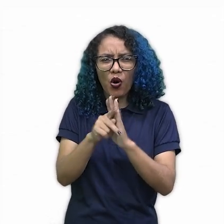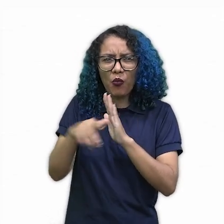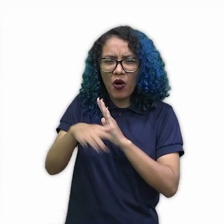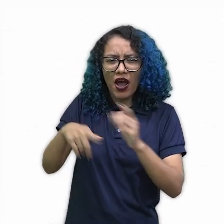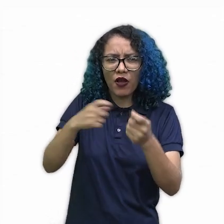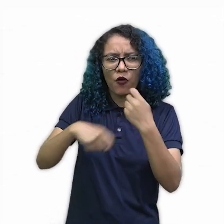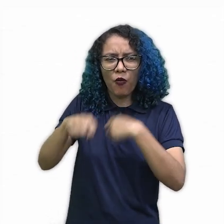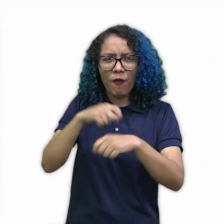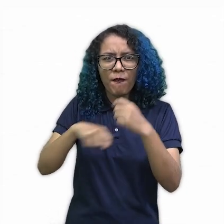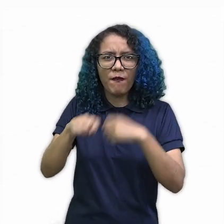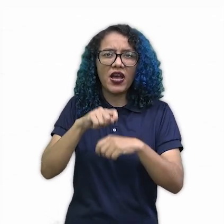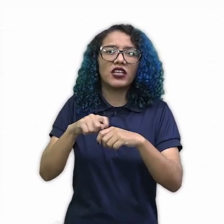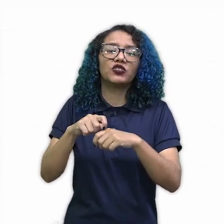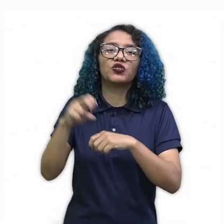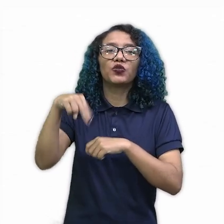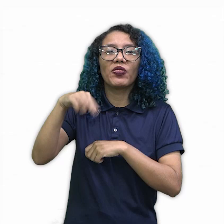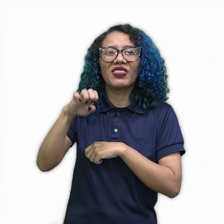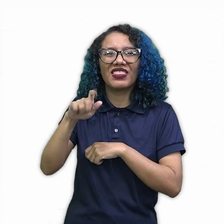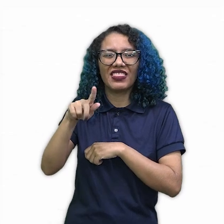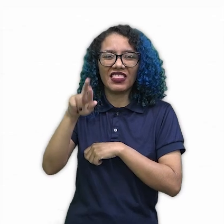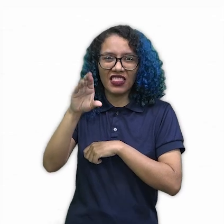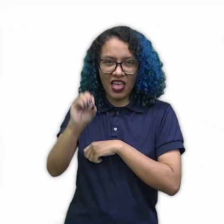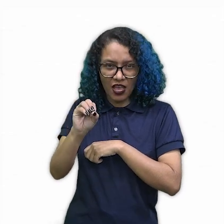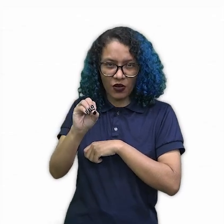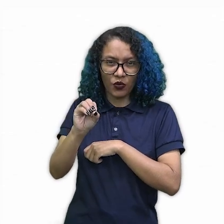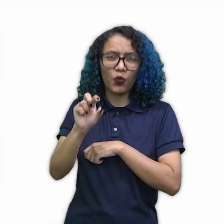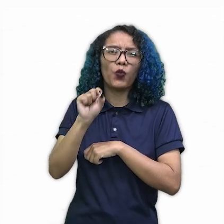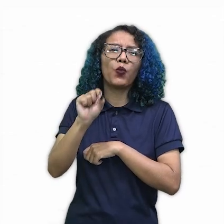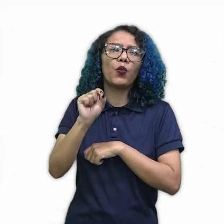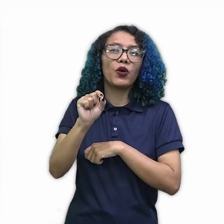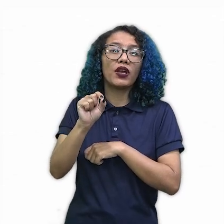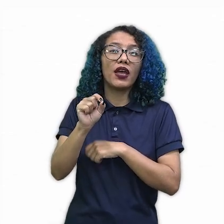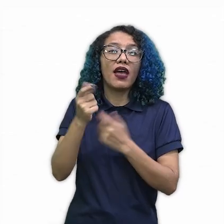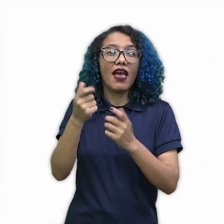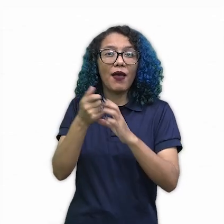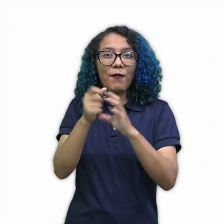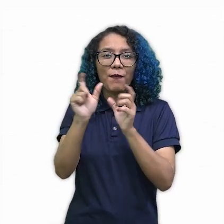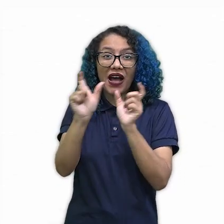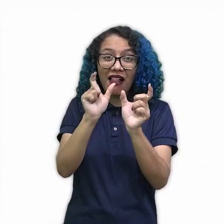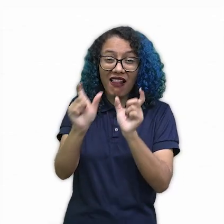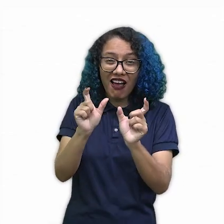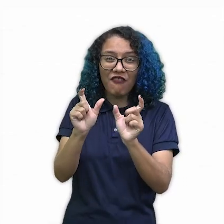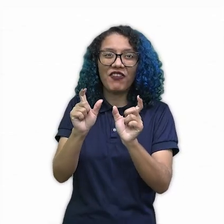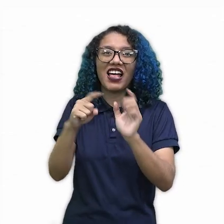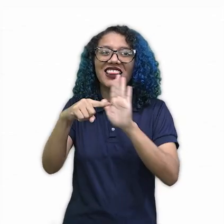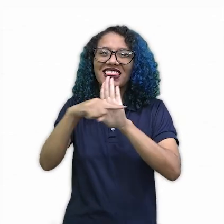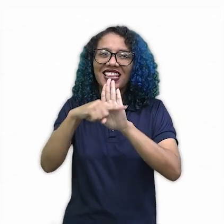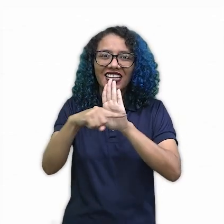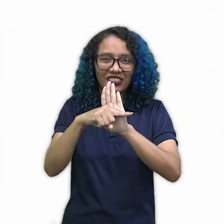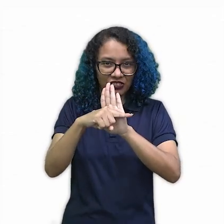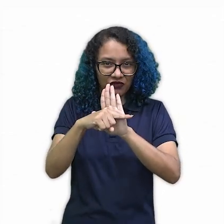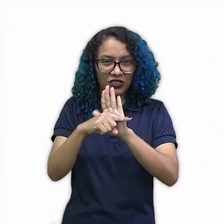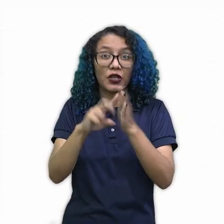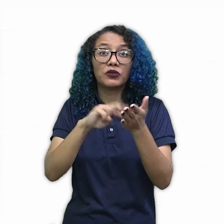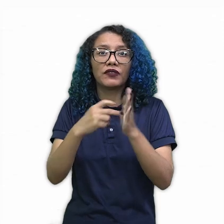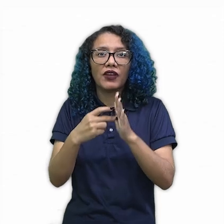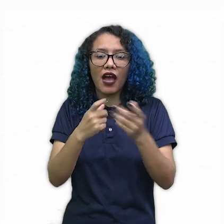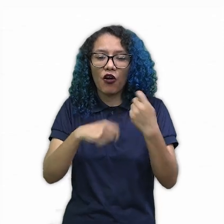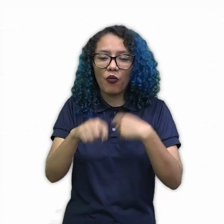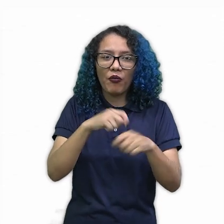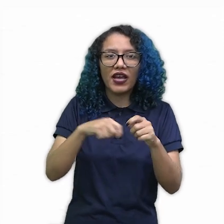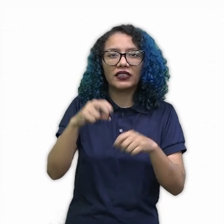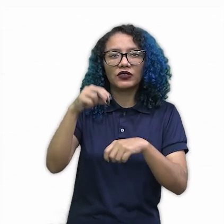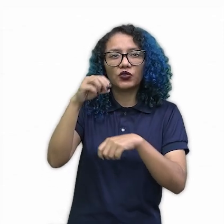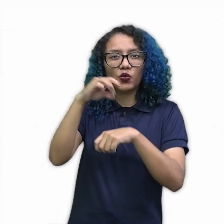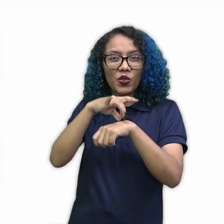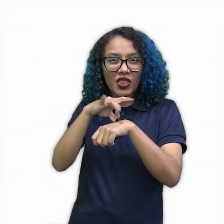Né? Então, são questões negativas, né? Então, o mercado negro está relacionado com algo negativo.